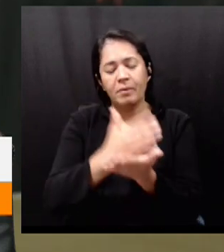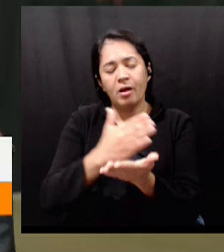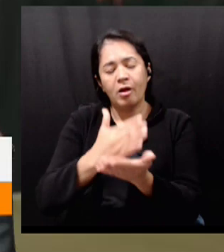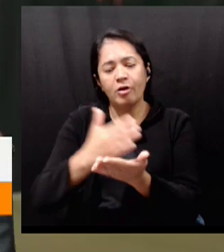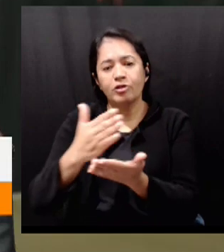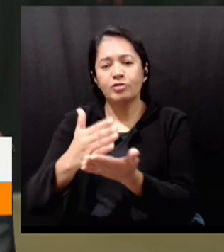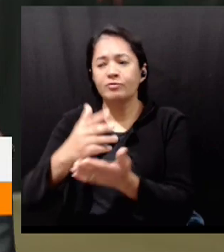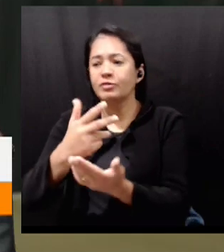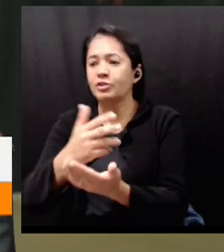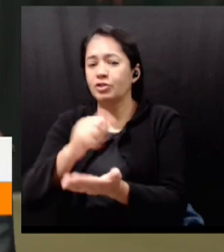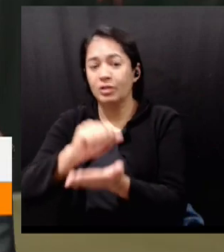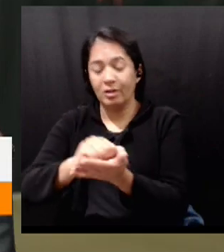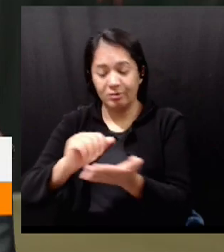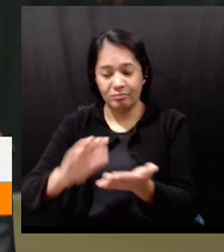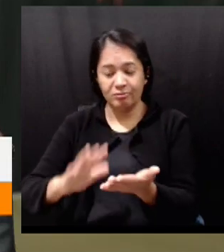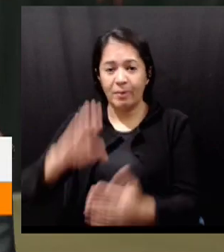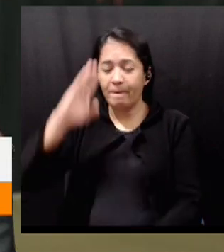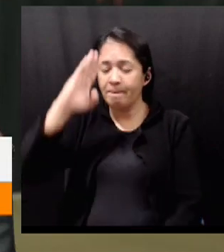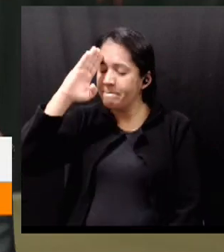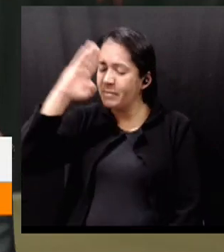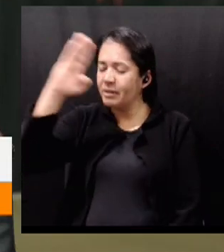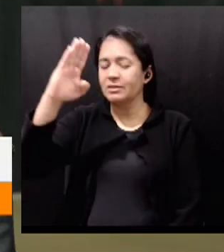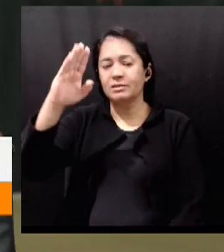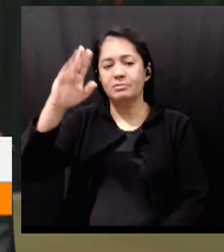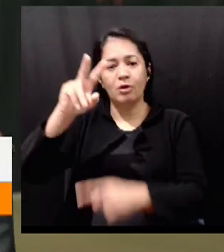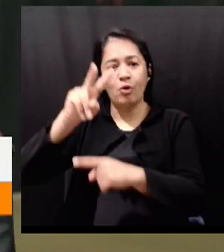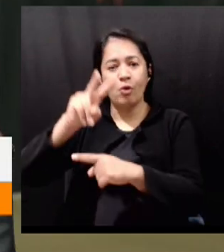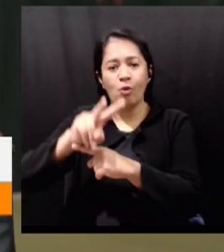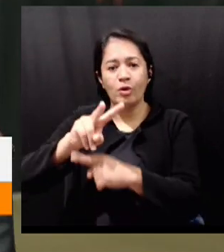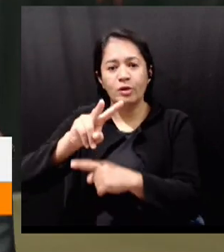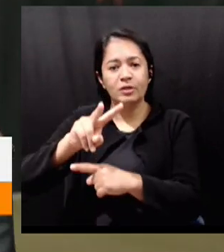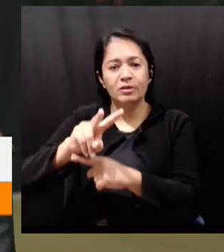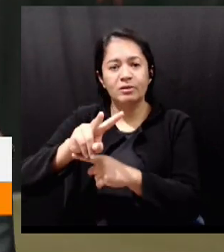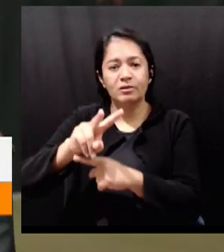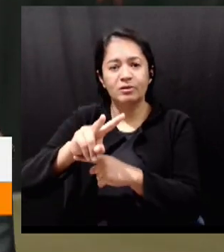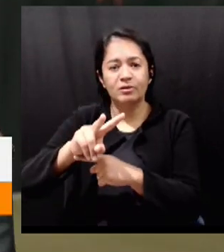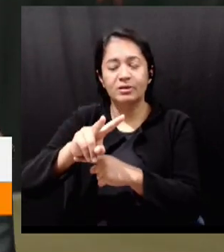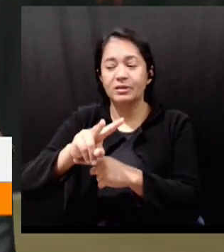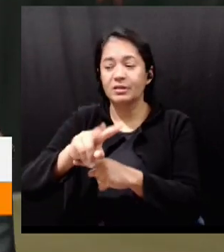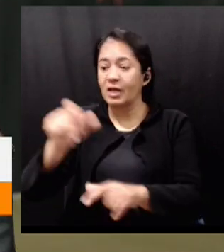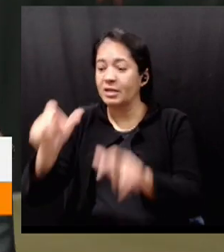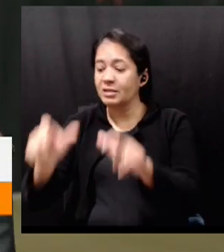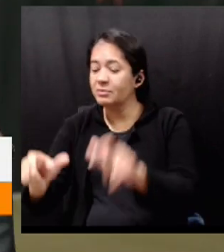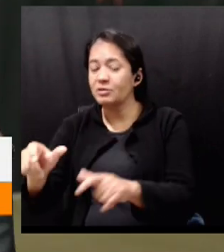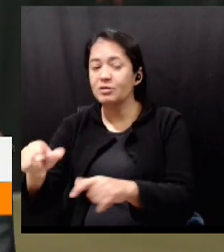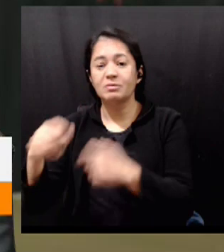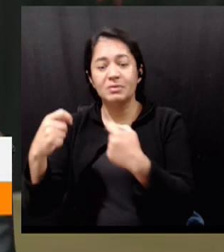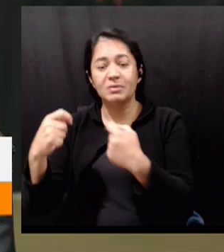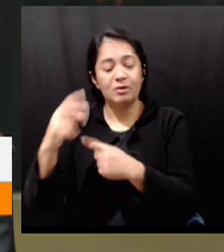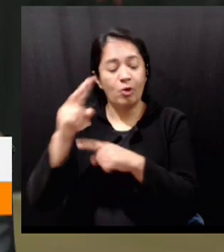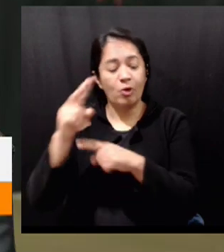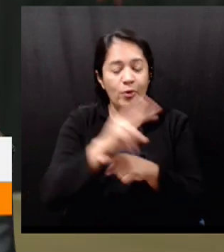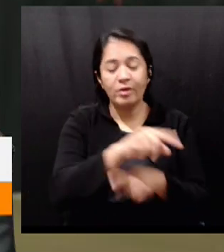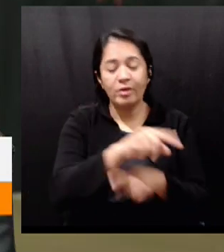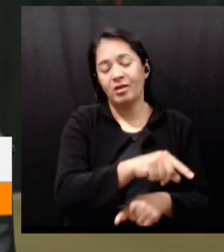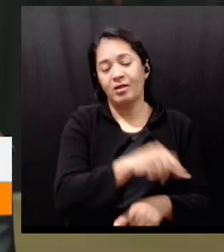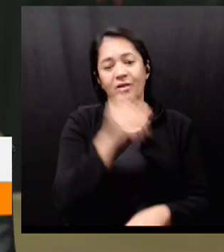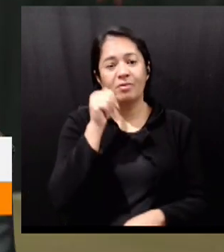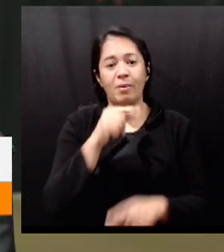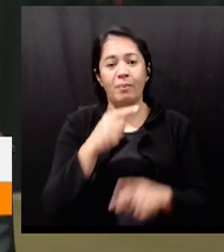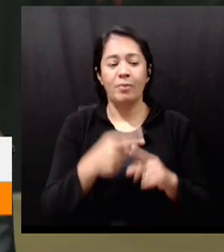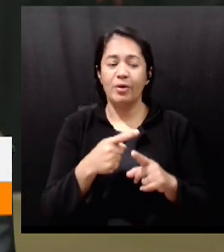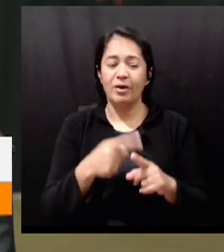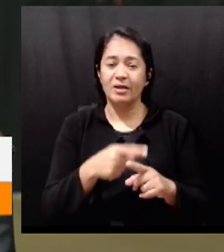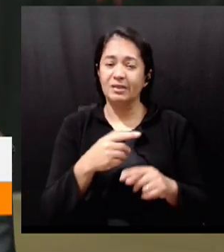tudo, por um cuidado, né, um cuidado com quem cuida, porque essas mulheres estão sobrecarregadas